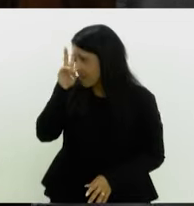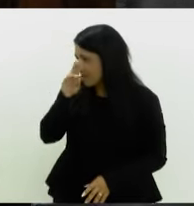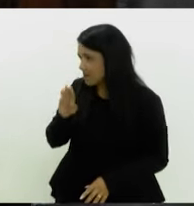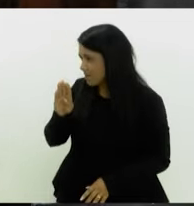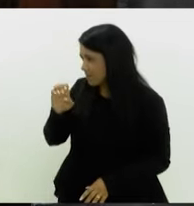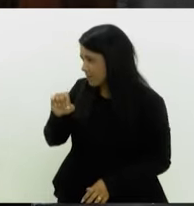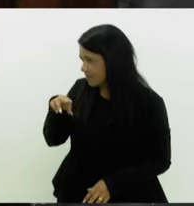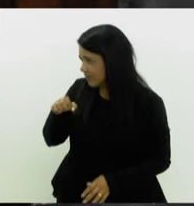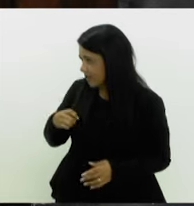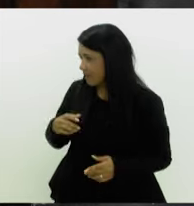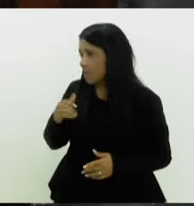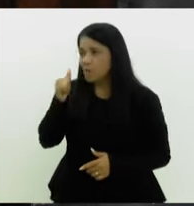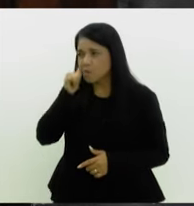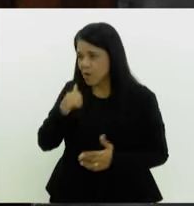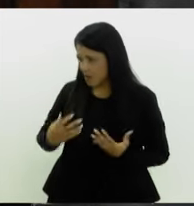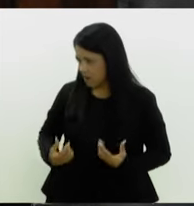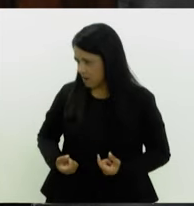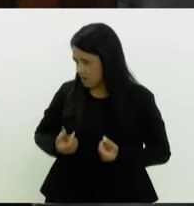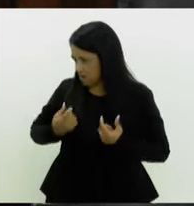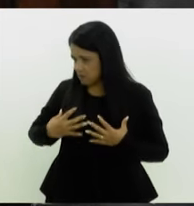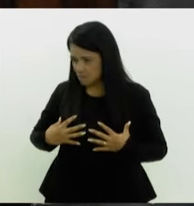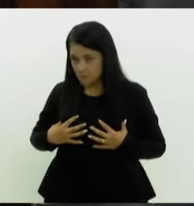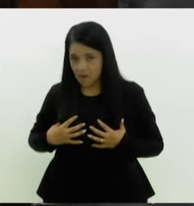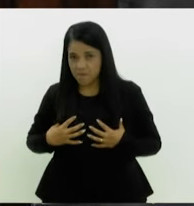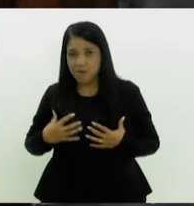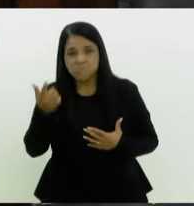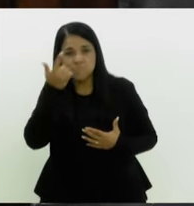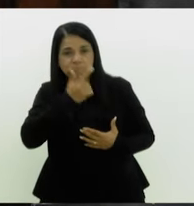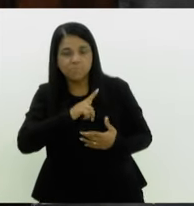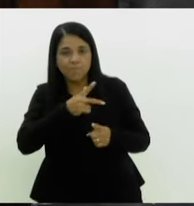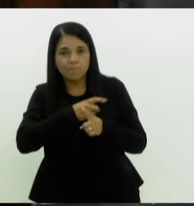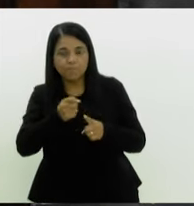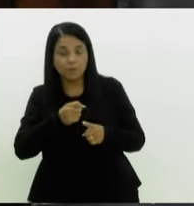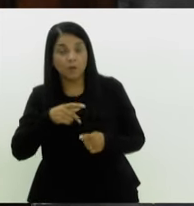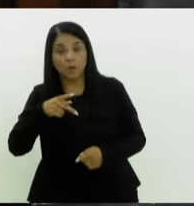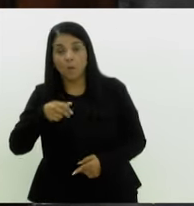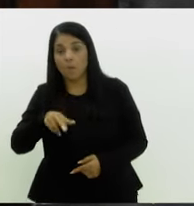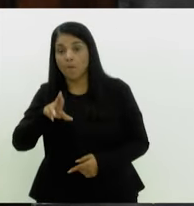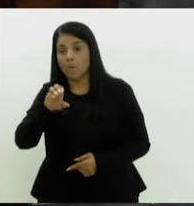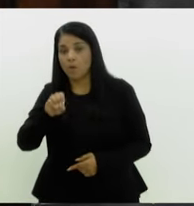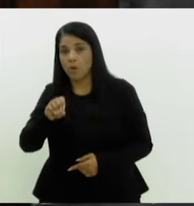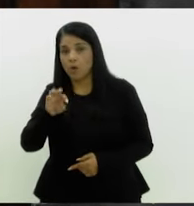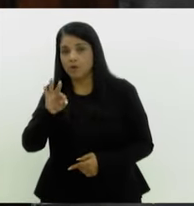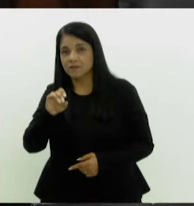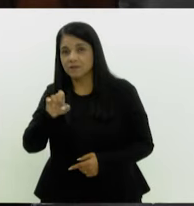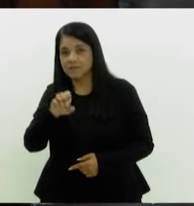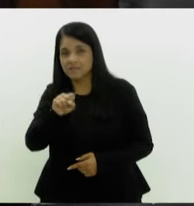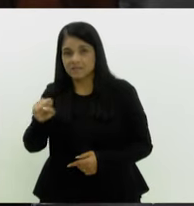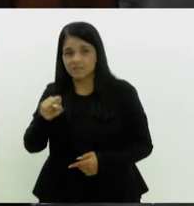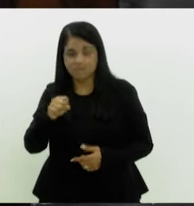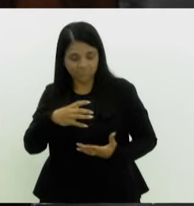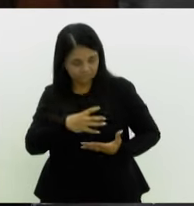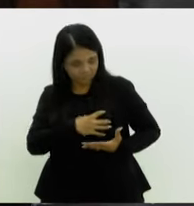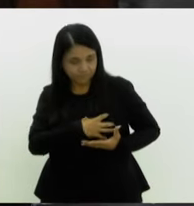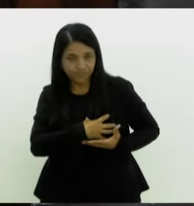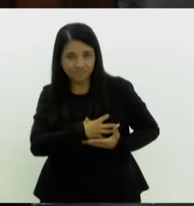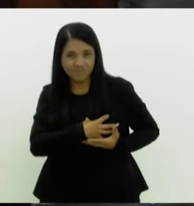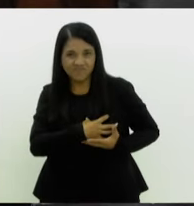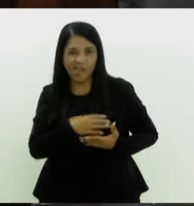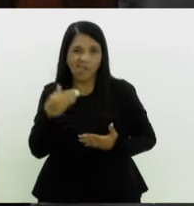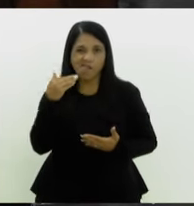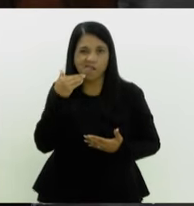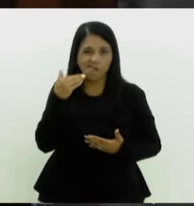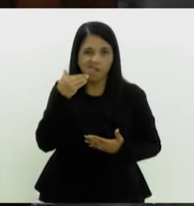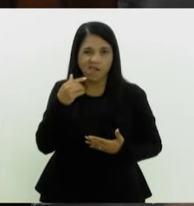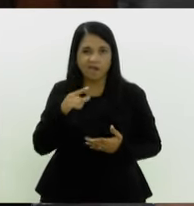tinha câncer de mama ela ganhava a prótese da mama doente e saia torta do do hospital e a gente botou na lei se